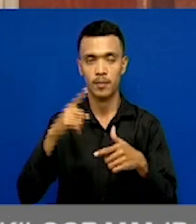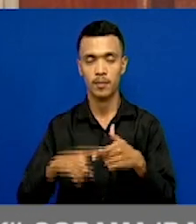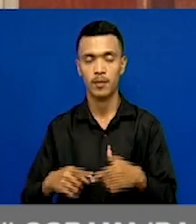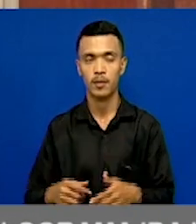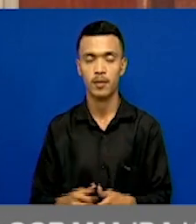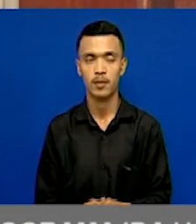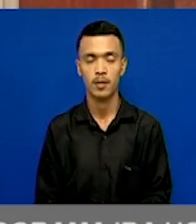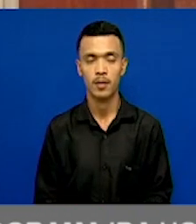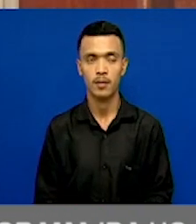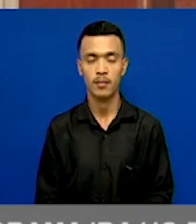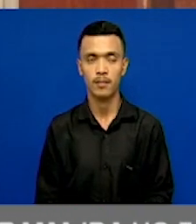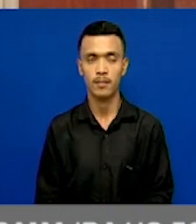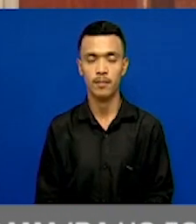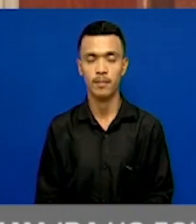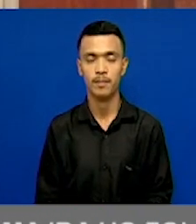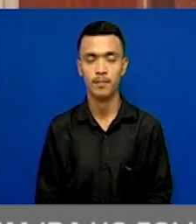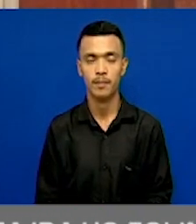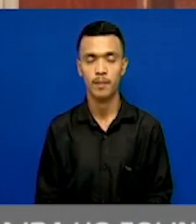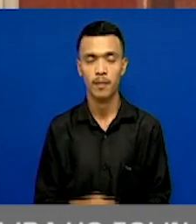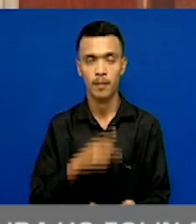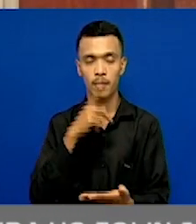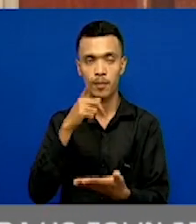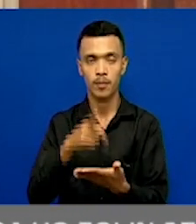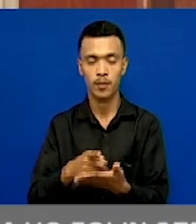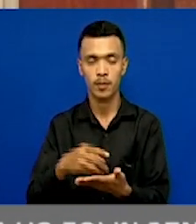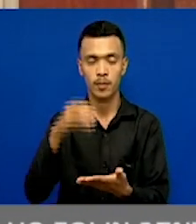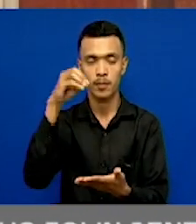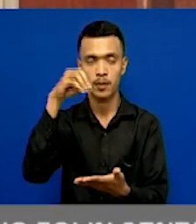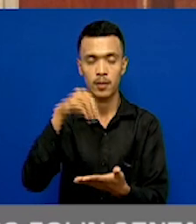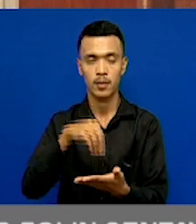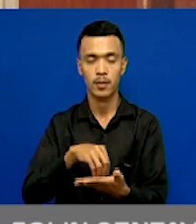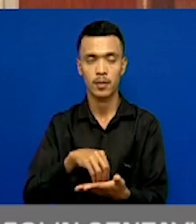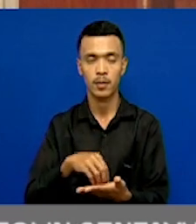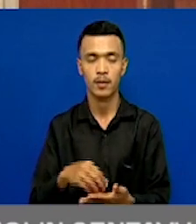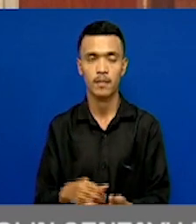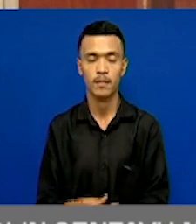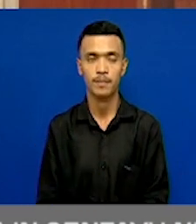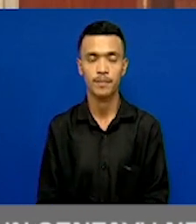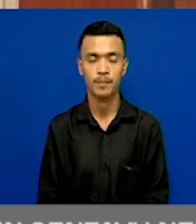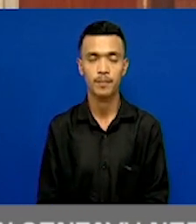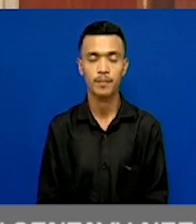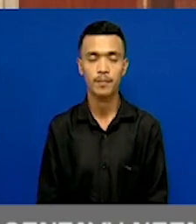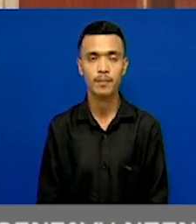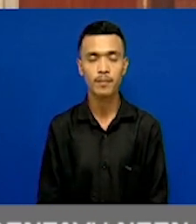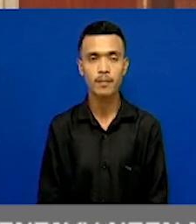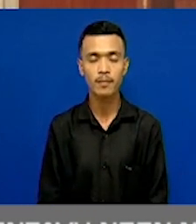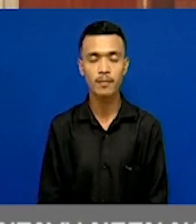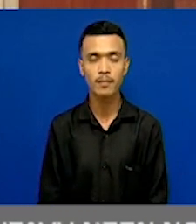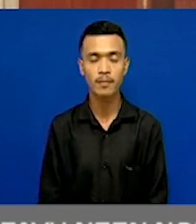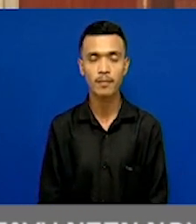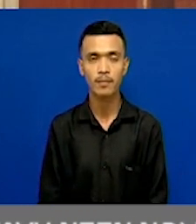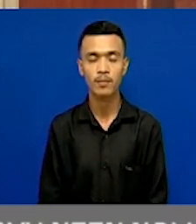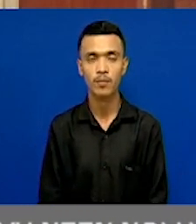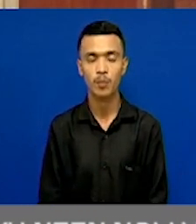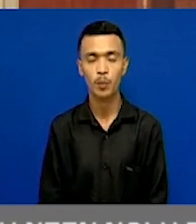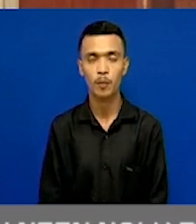e pedido ami nia be proposta nene se pendente nia laga. E di baguama, prioridade